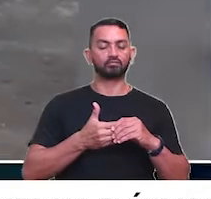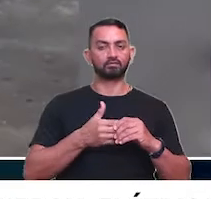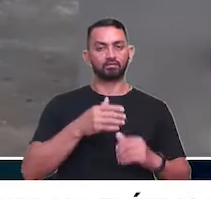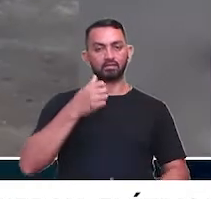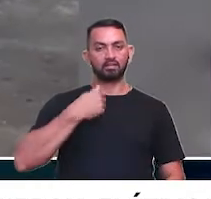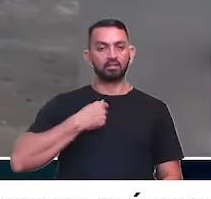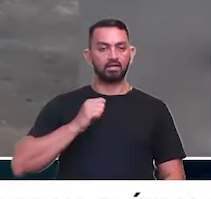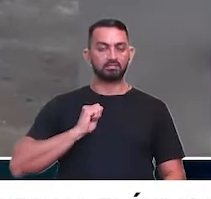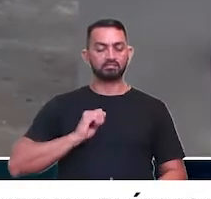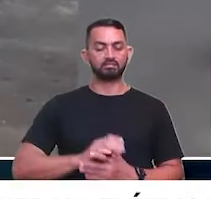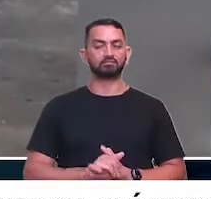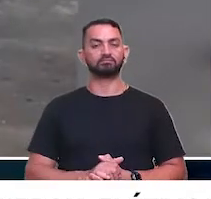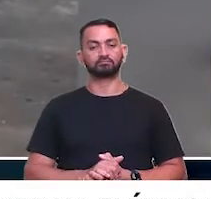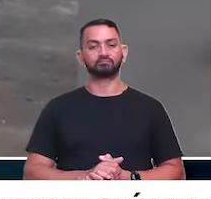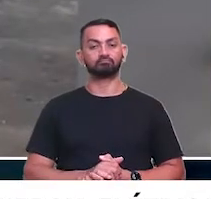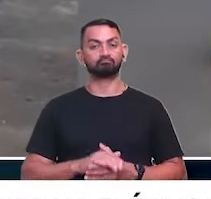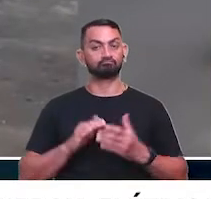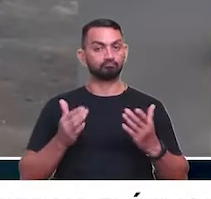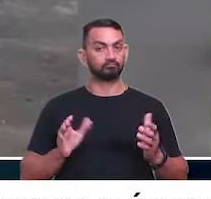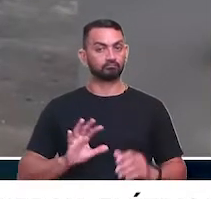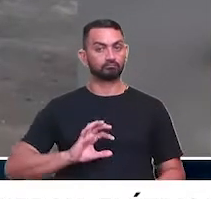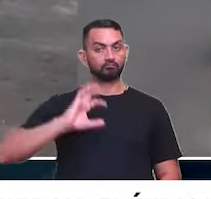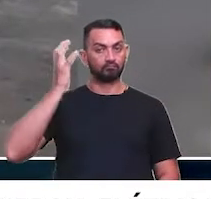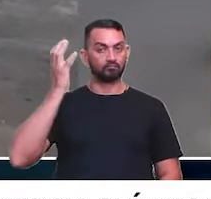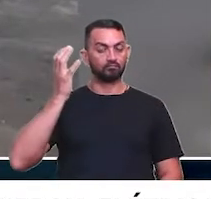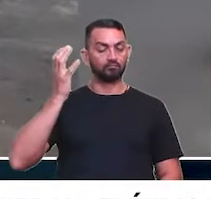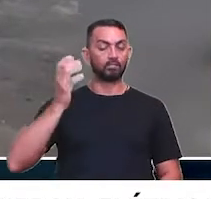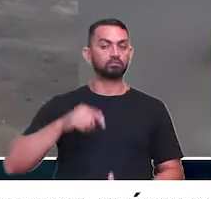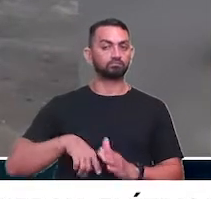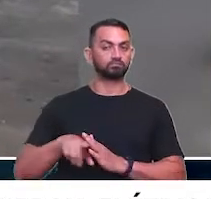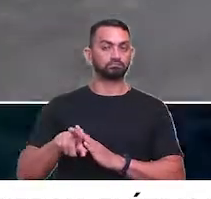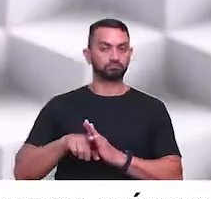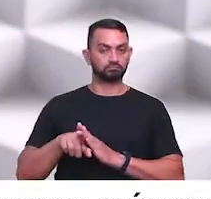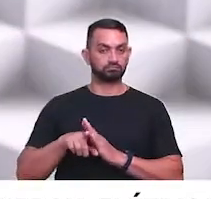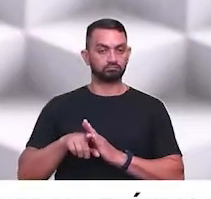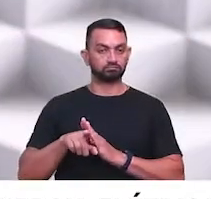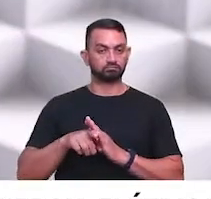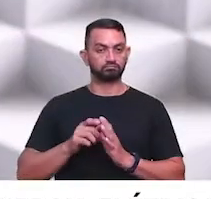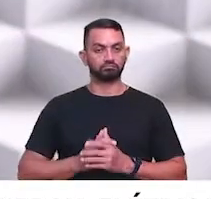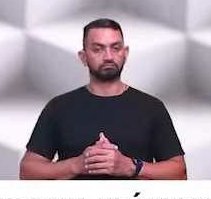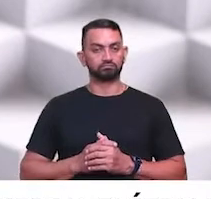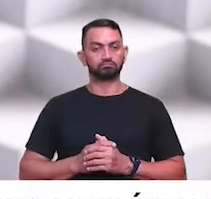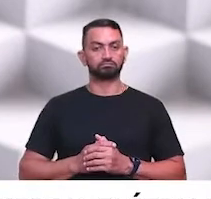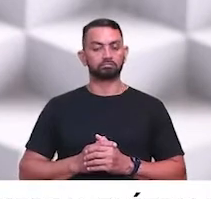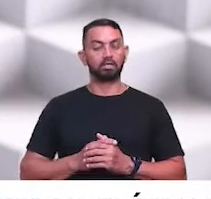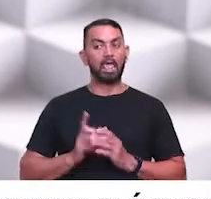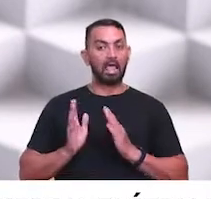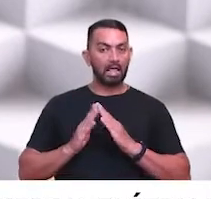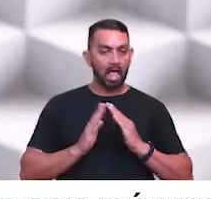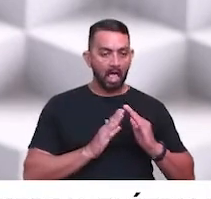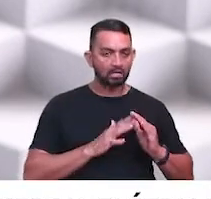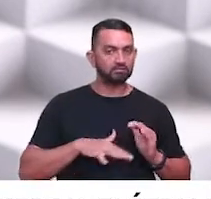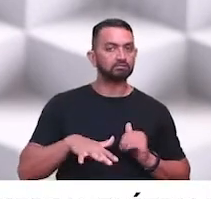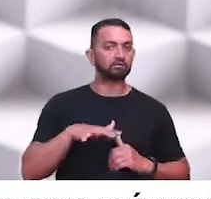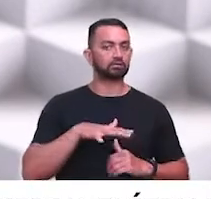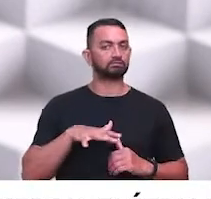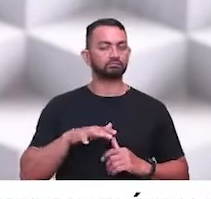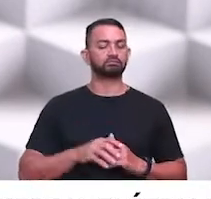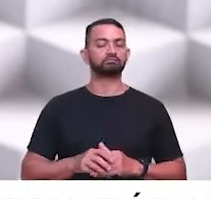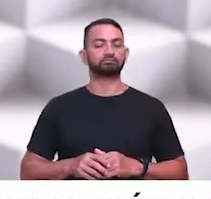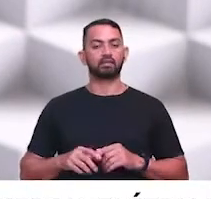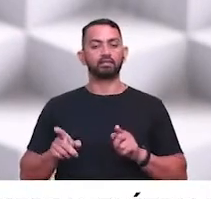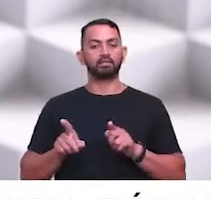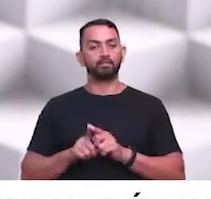conduzidos né a delegacia e esse caso ele aconteceu essas investigações elas ocorreram em casas